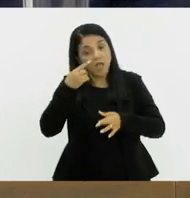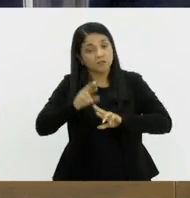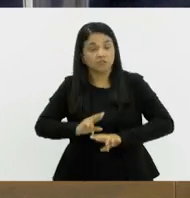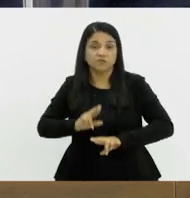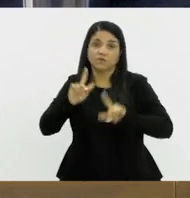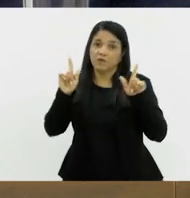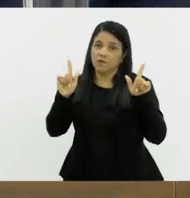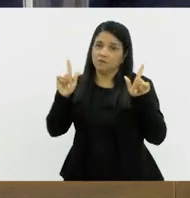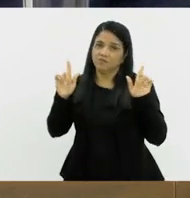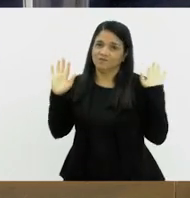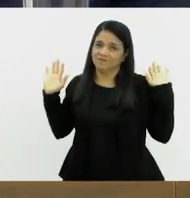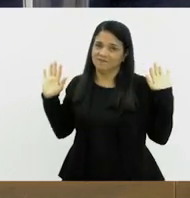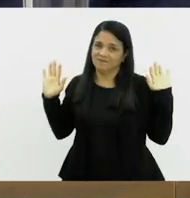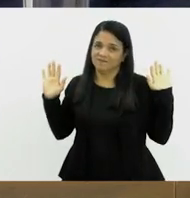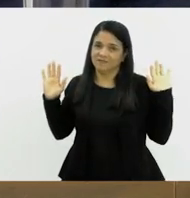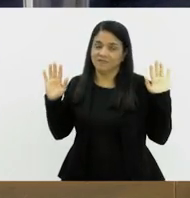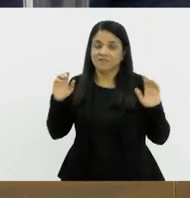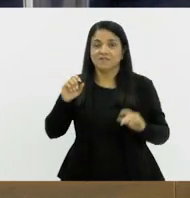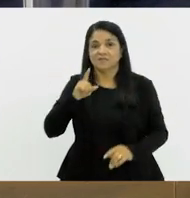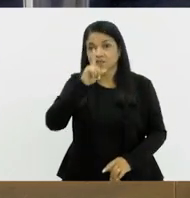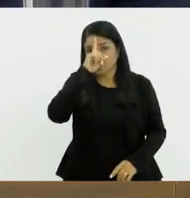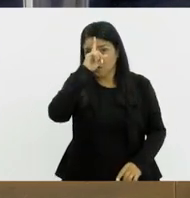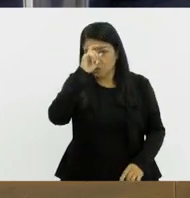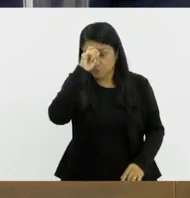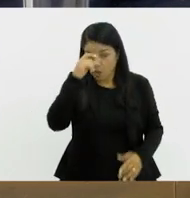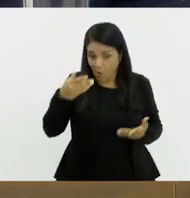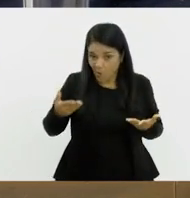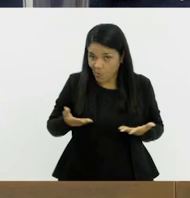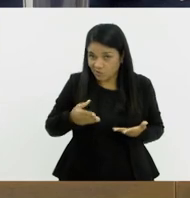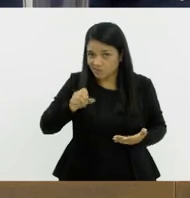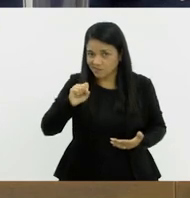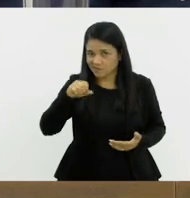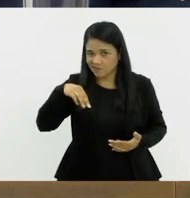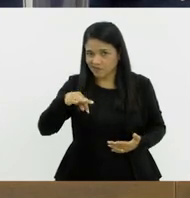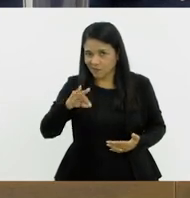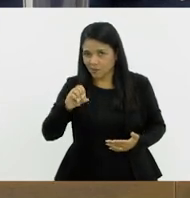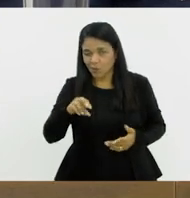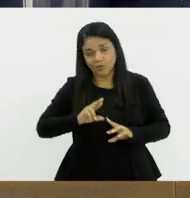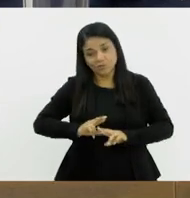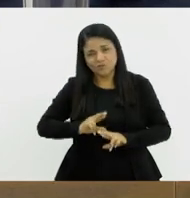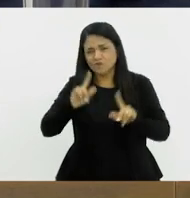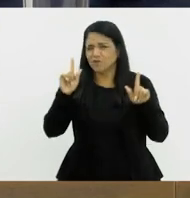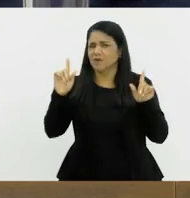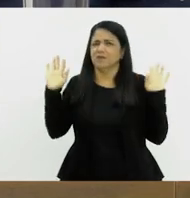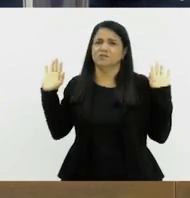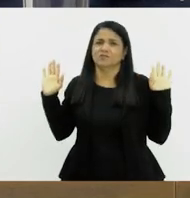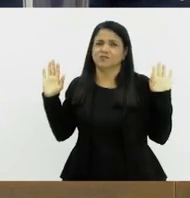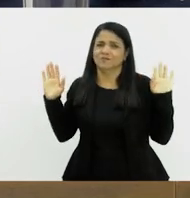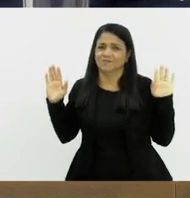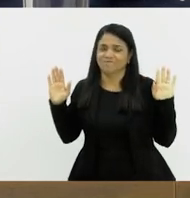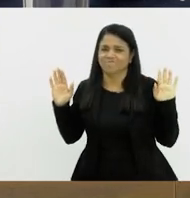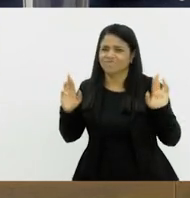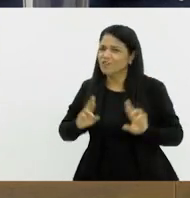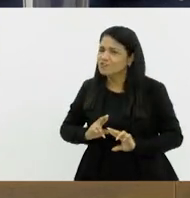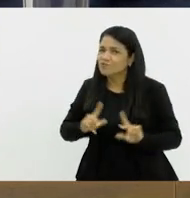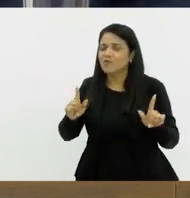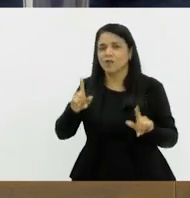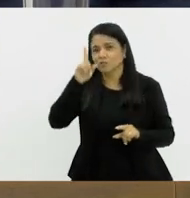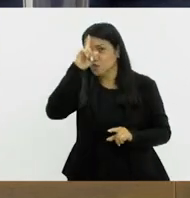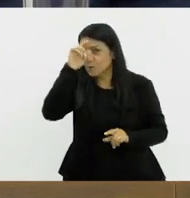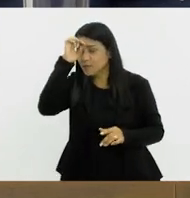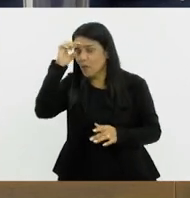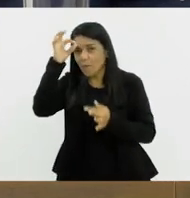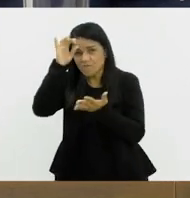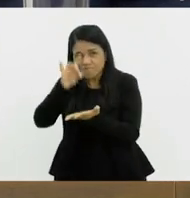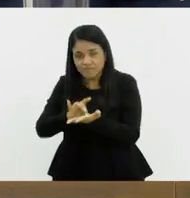leitos do sanatório penal dos leitos da UPA, da enfermaria do Hamilton Agostinho. São muito diferentes, muito diferentes. Lá eles